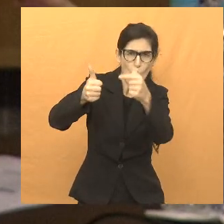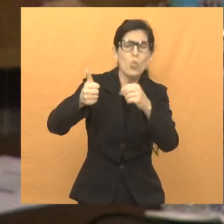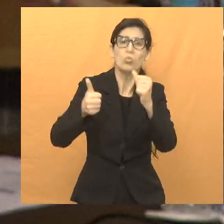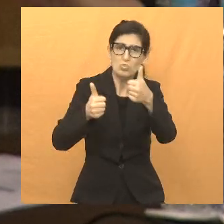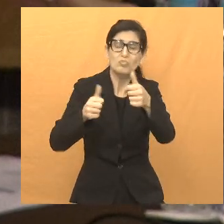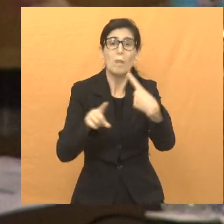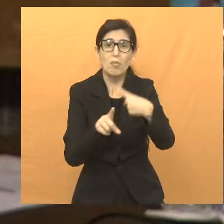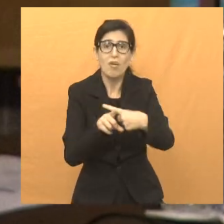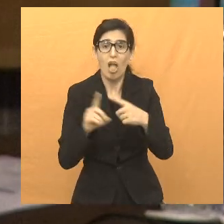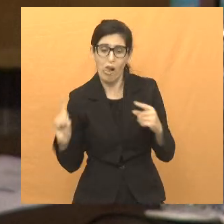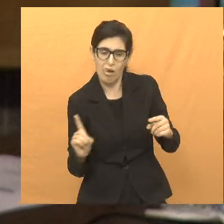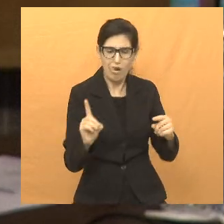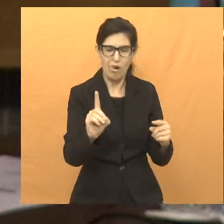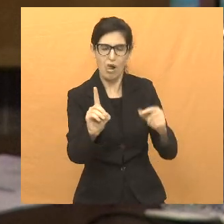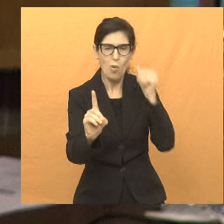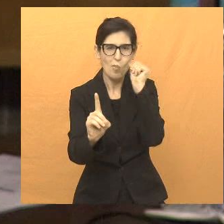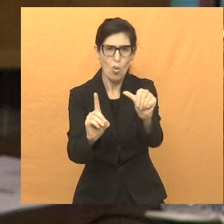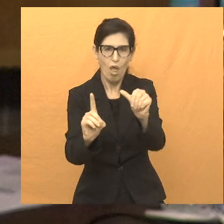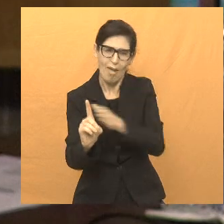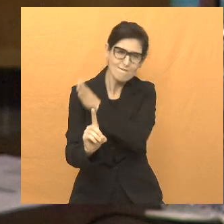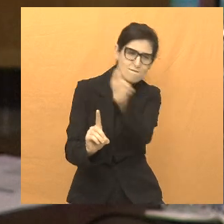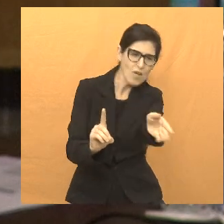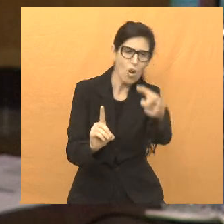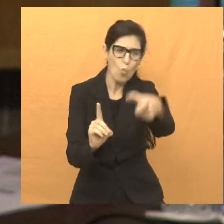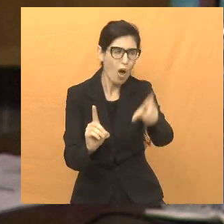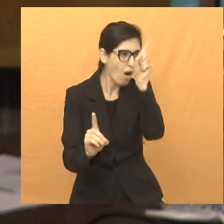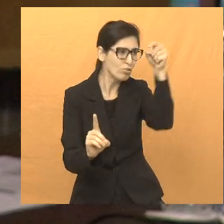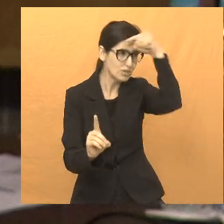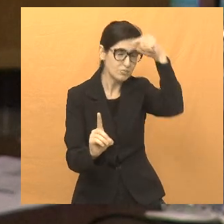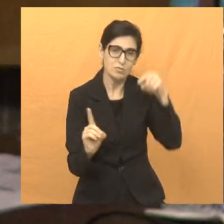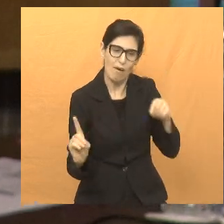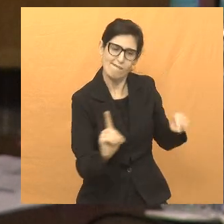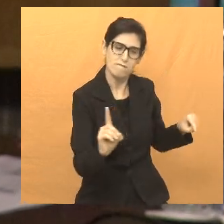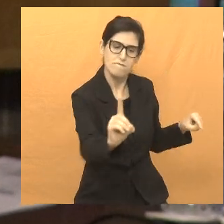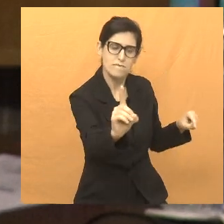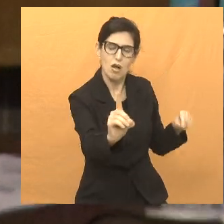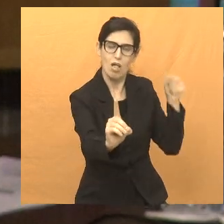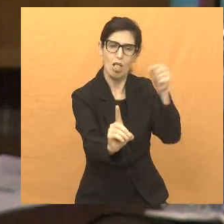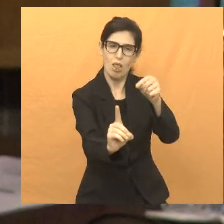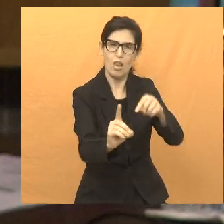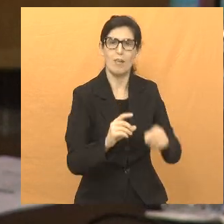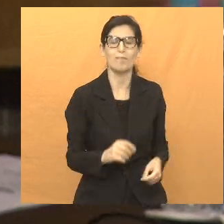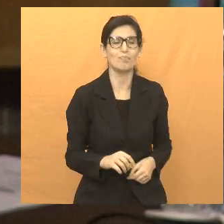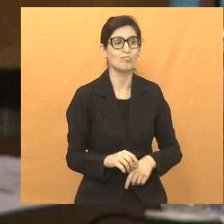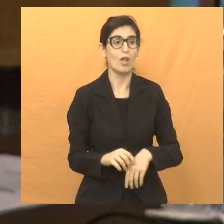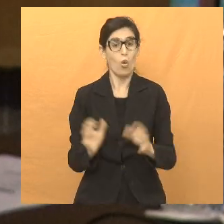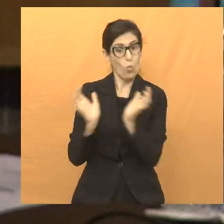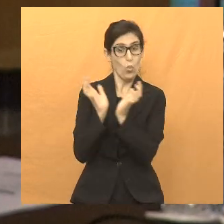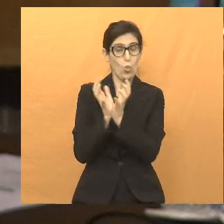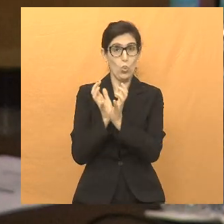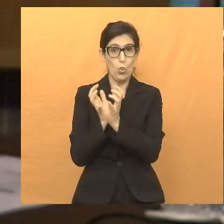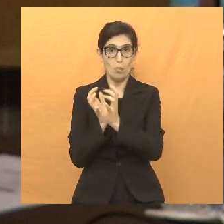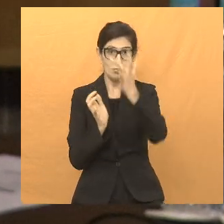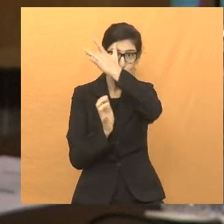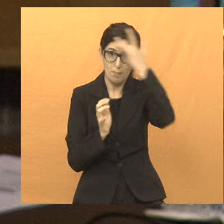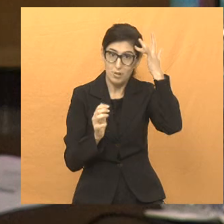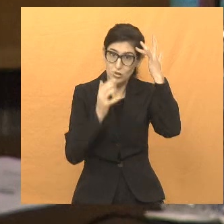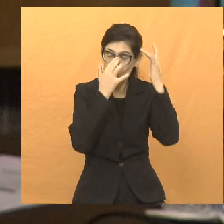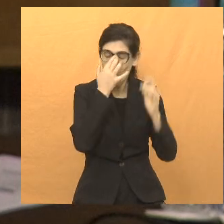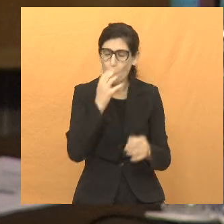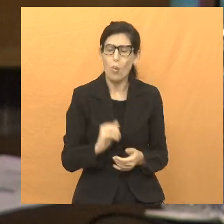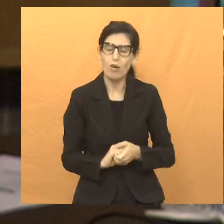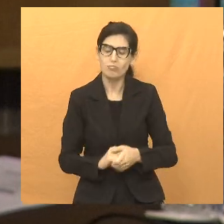vezes chegam nas unidades básicas de saúde, imediatamente é acionado Patrulha Maria da Penha e a gente tem tido